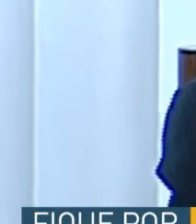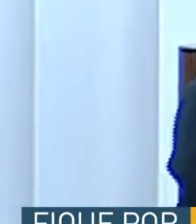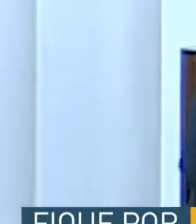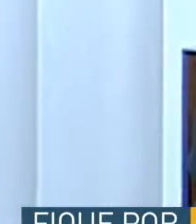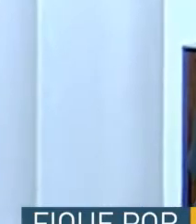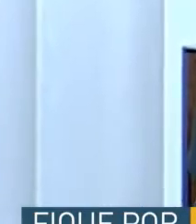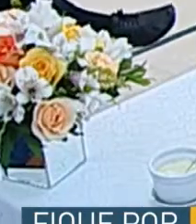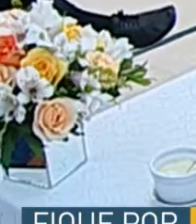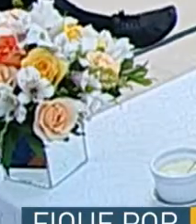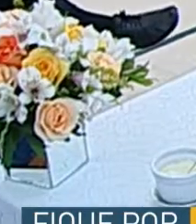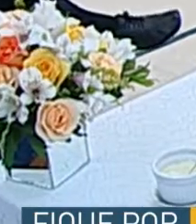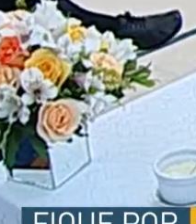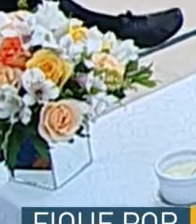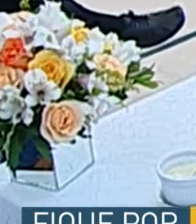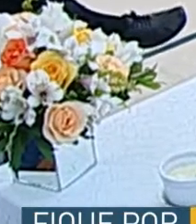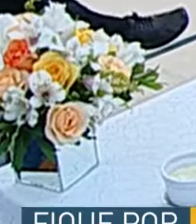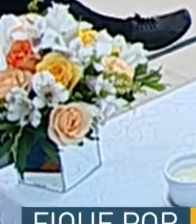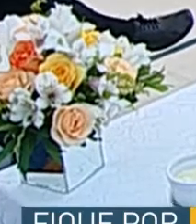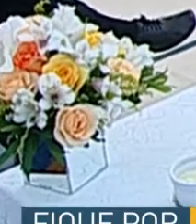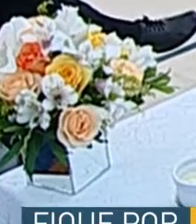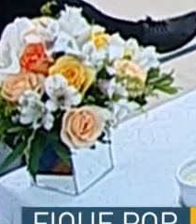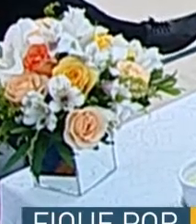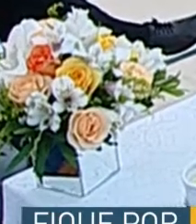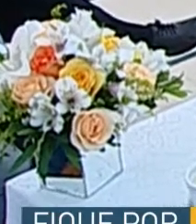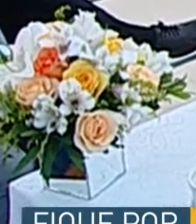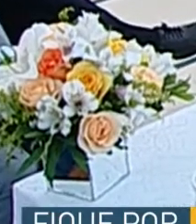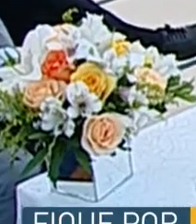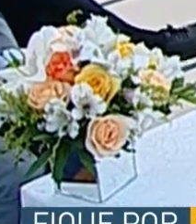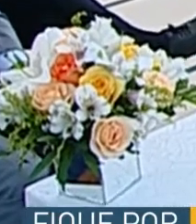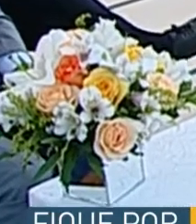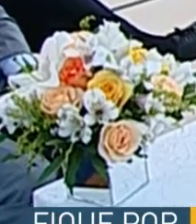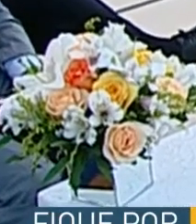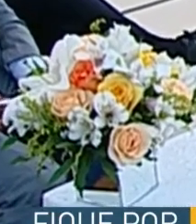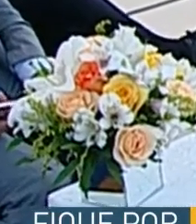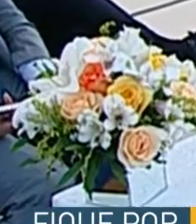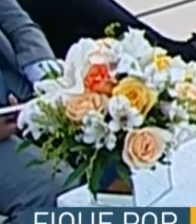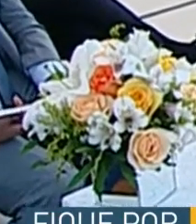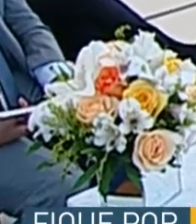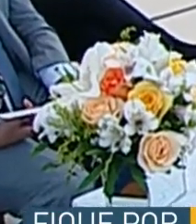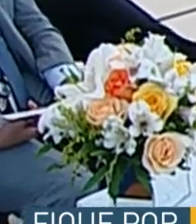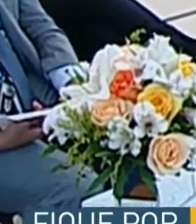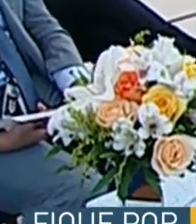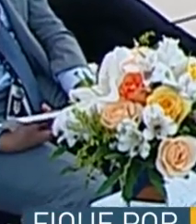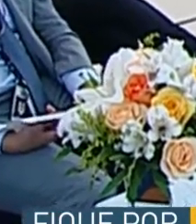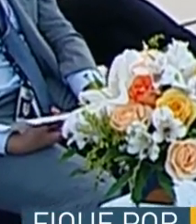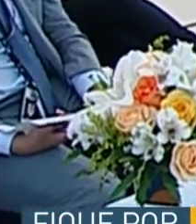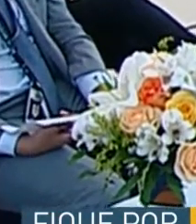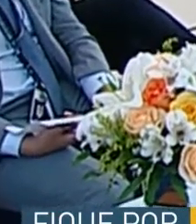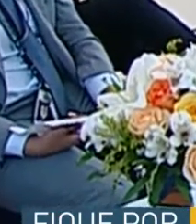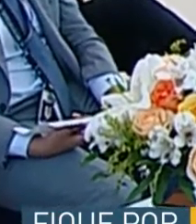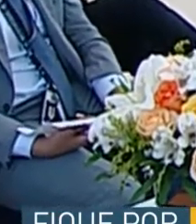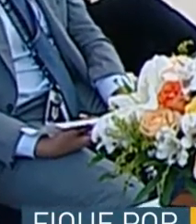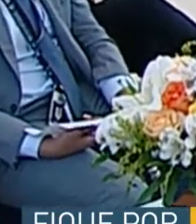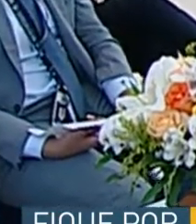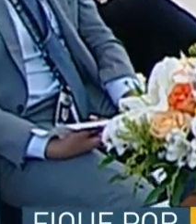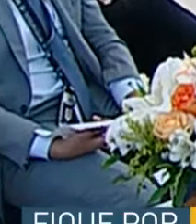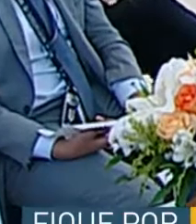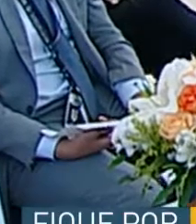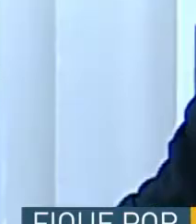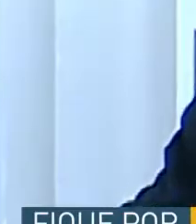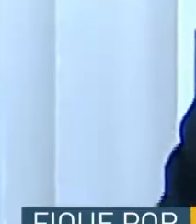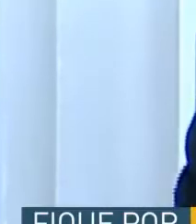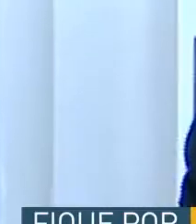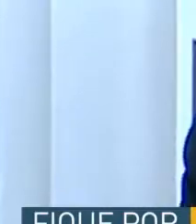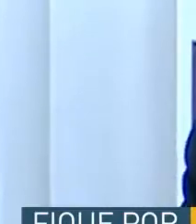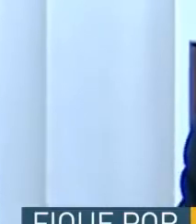é uma situação clássica de país nenhum. Mostrava o grande grau de falta